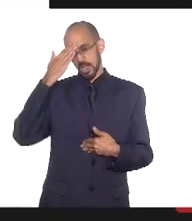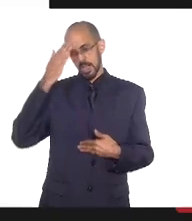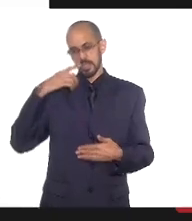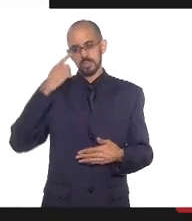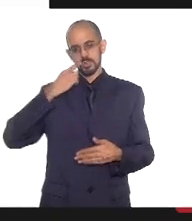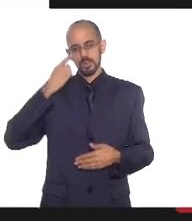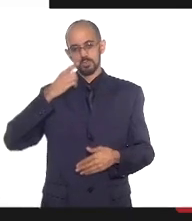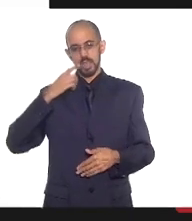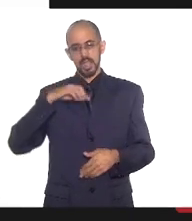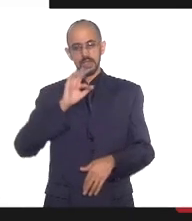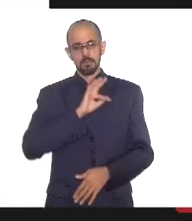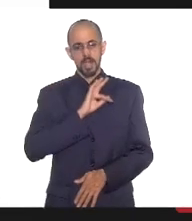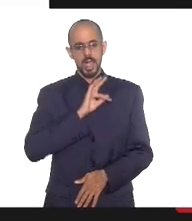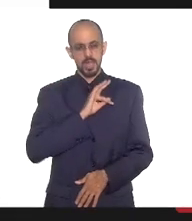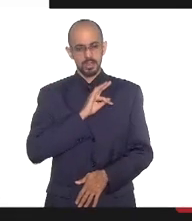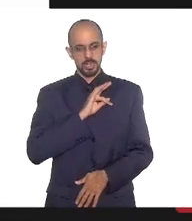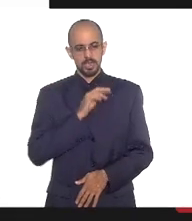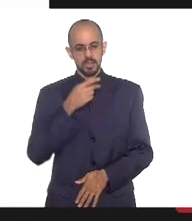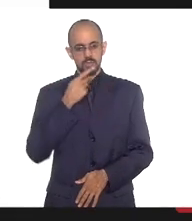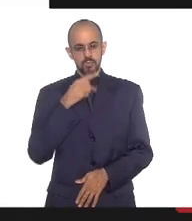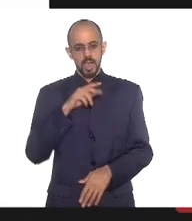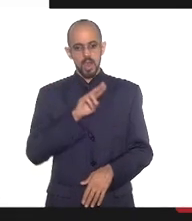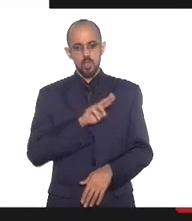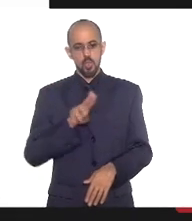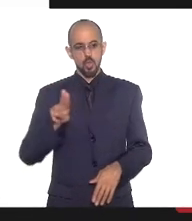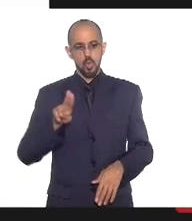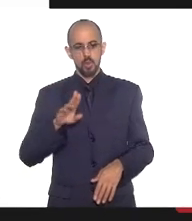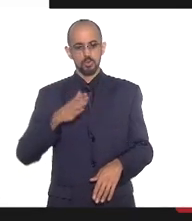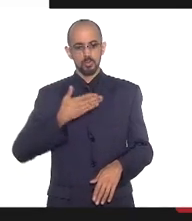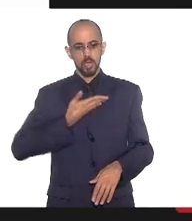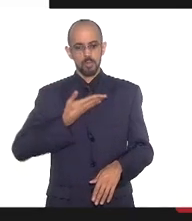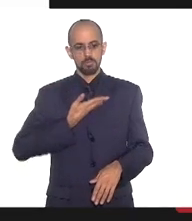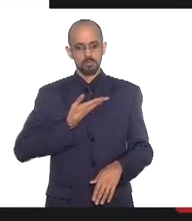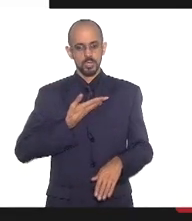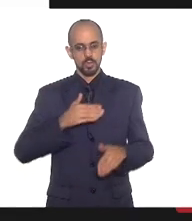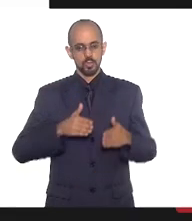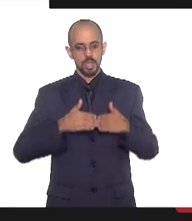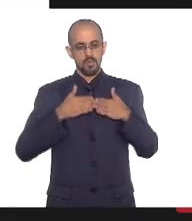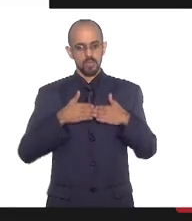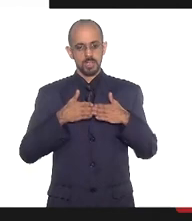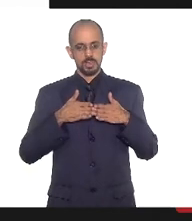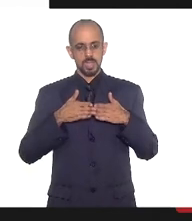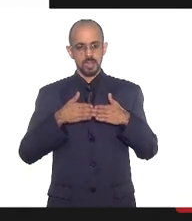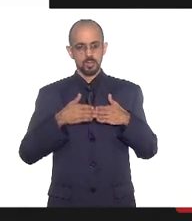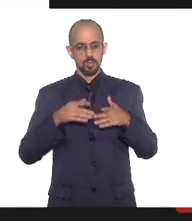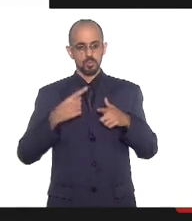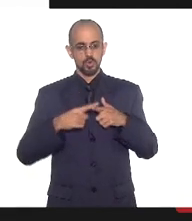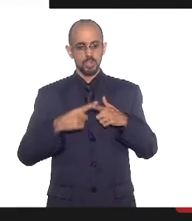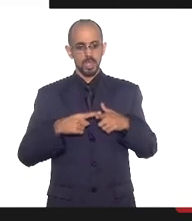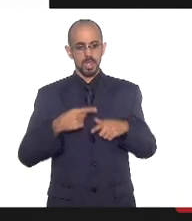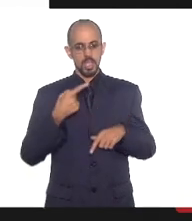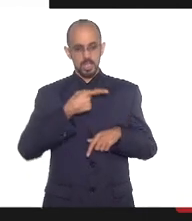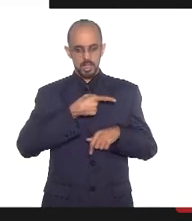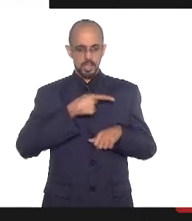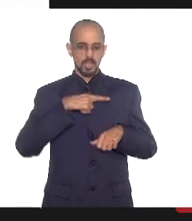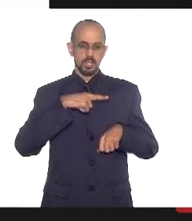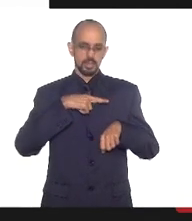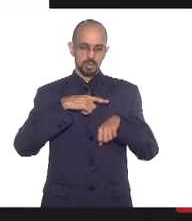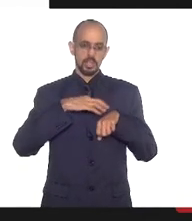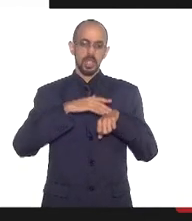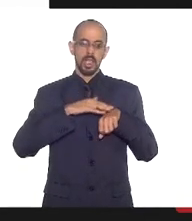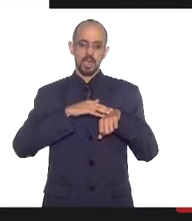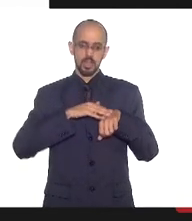Martha Rocha e fala o nome do meu colega que se afastou porque ele tem a maior comodidade